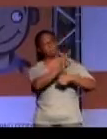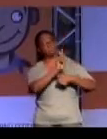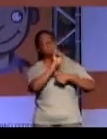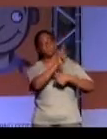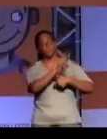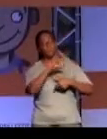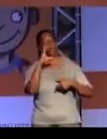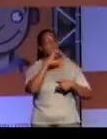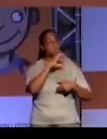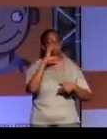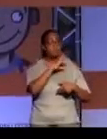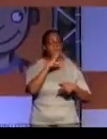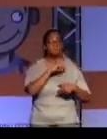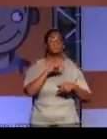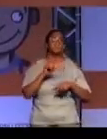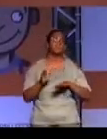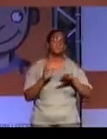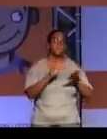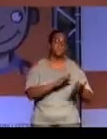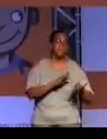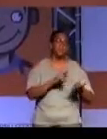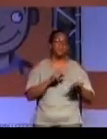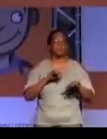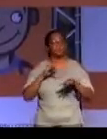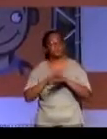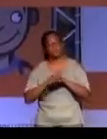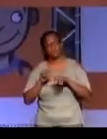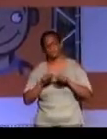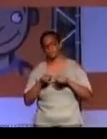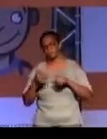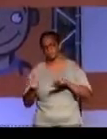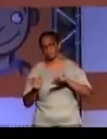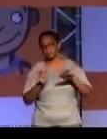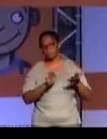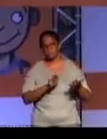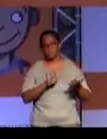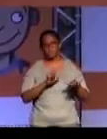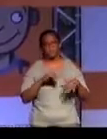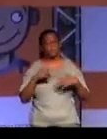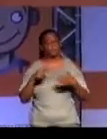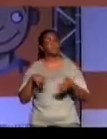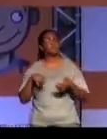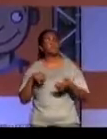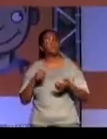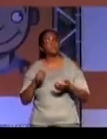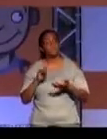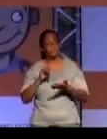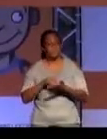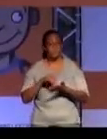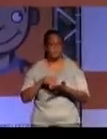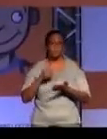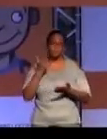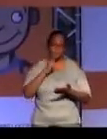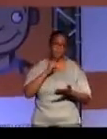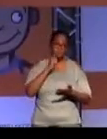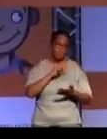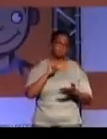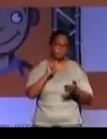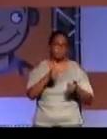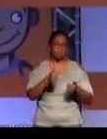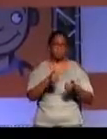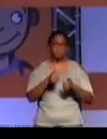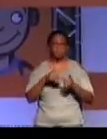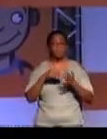às emergências, reemergências de doenças infecciosas, que é um fenômeno favorecido nos últimos tempos pelos